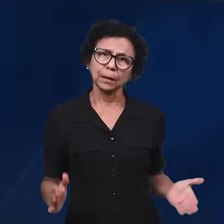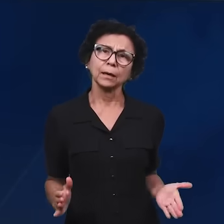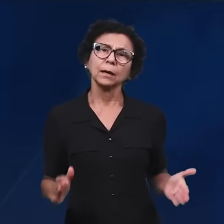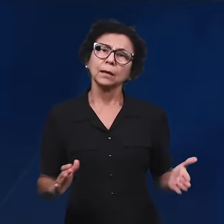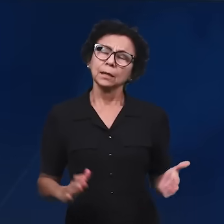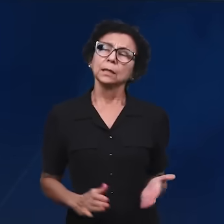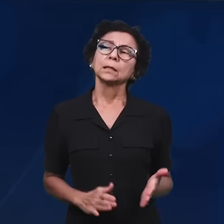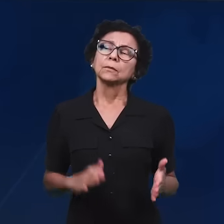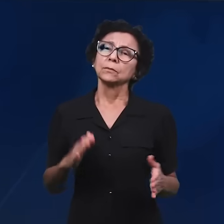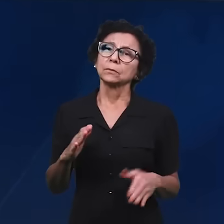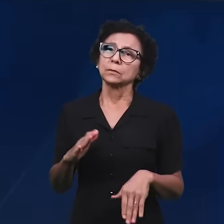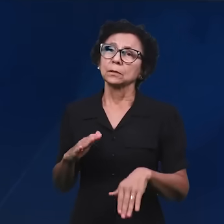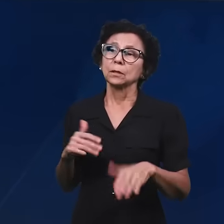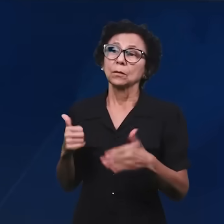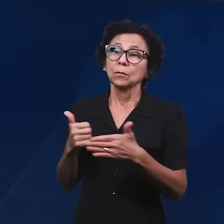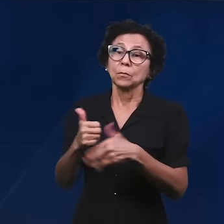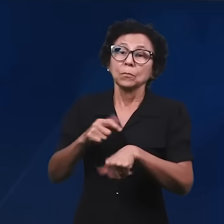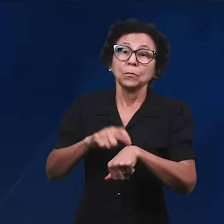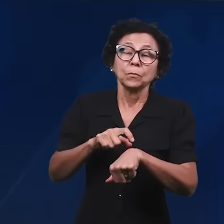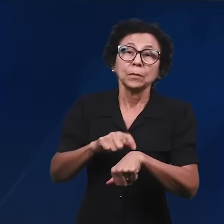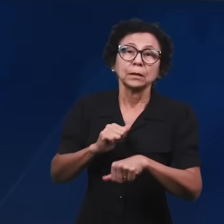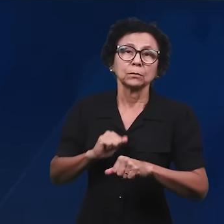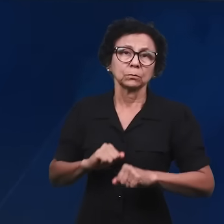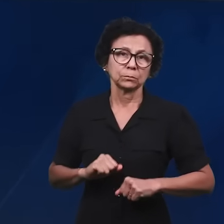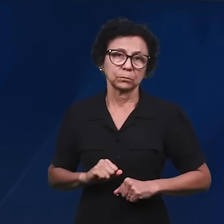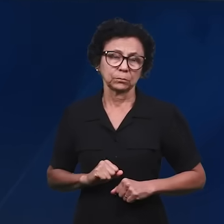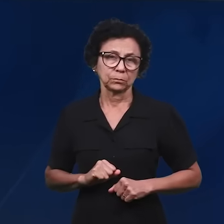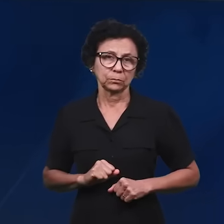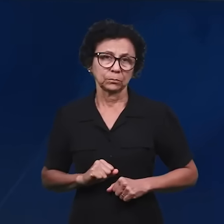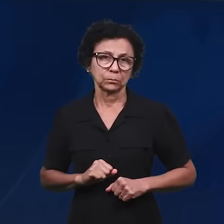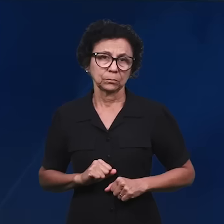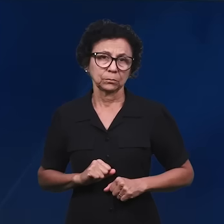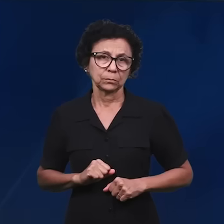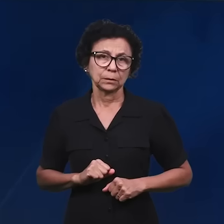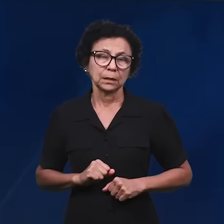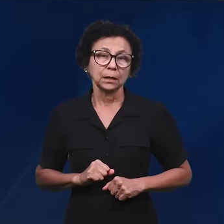vai chegar um momento em que Jesus vai chegar. Jesus está a caminho.